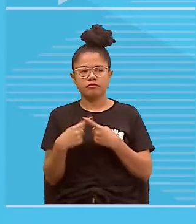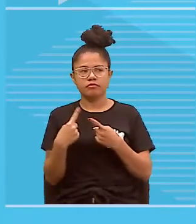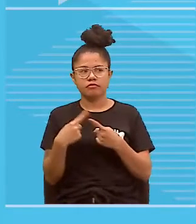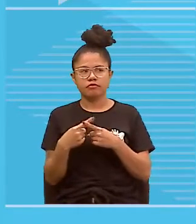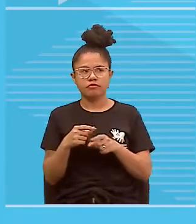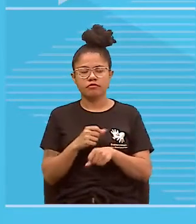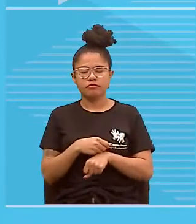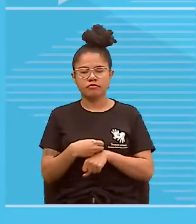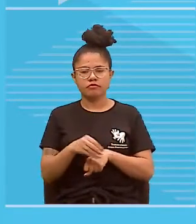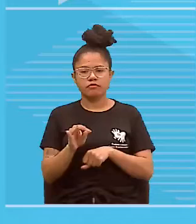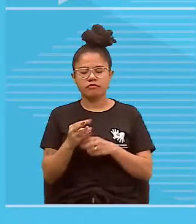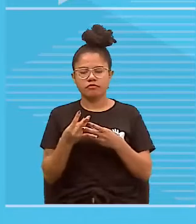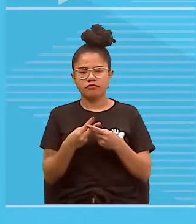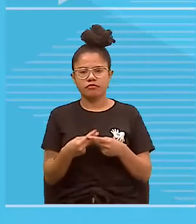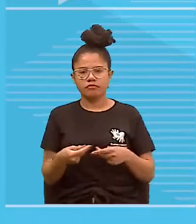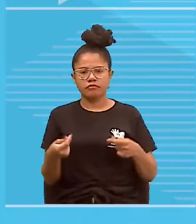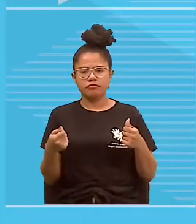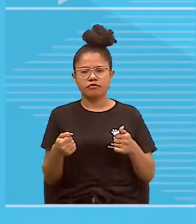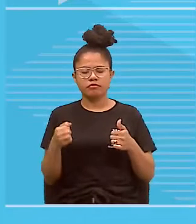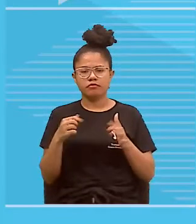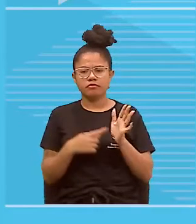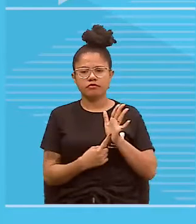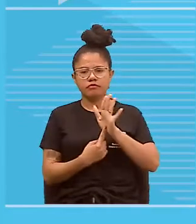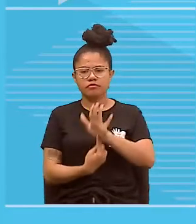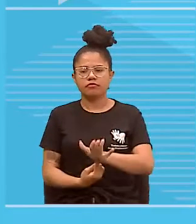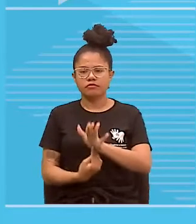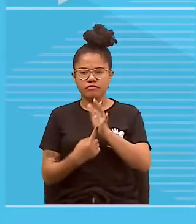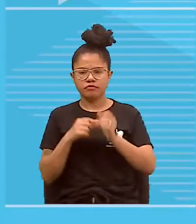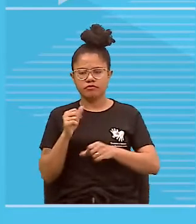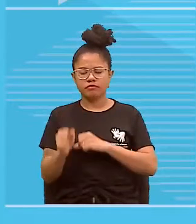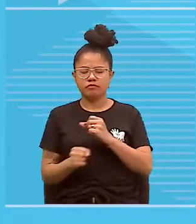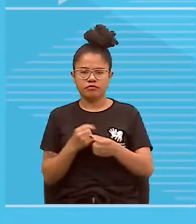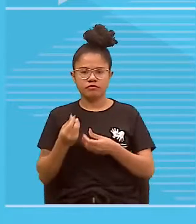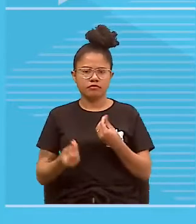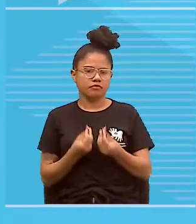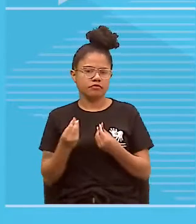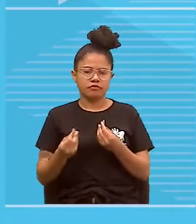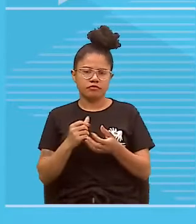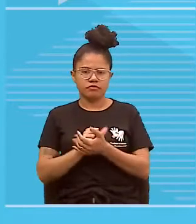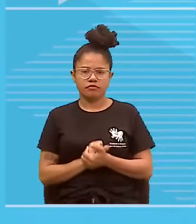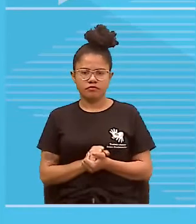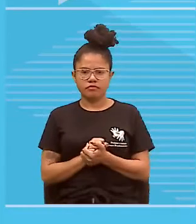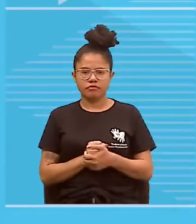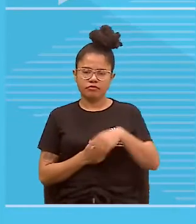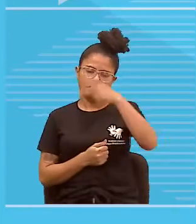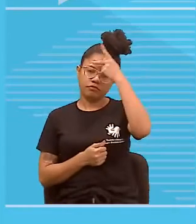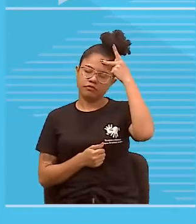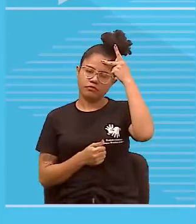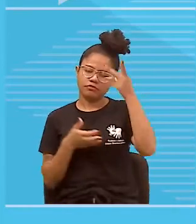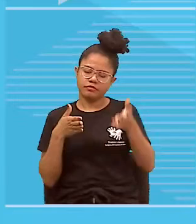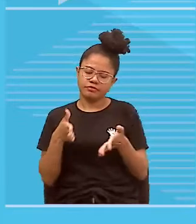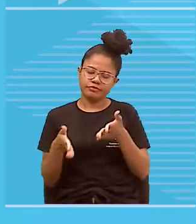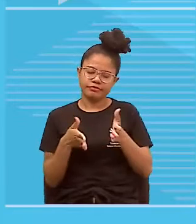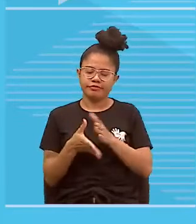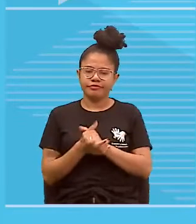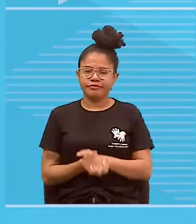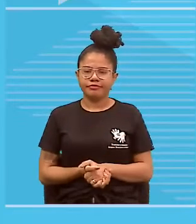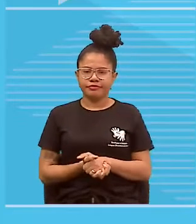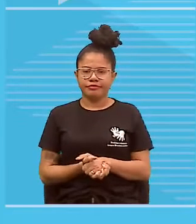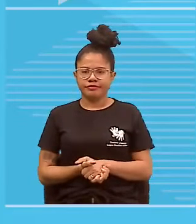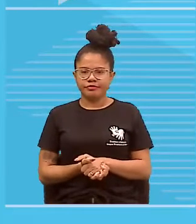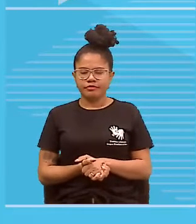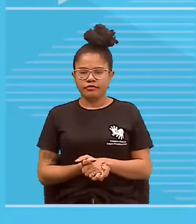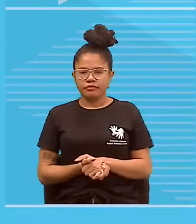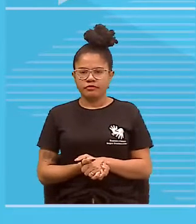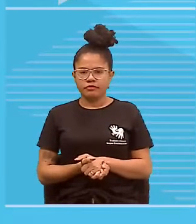mostram que representam e apresentam Como eram os seres vivos daquele momento daquele período